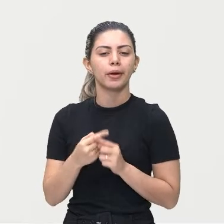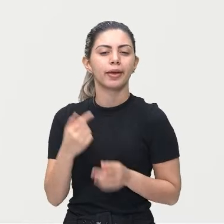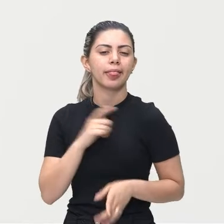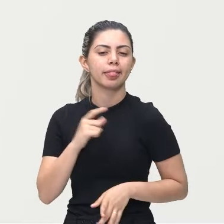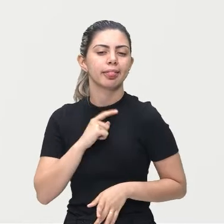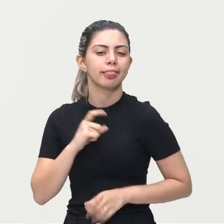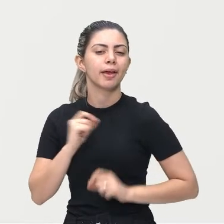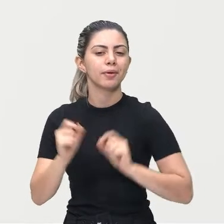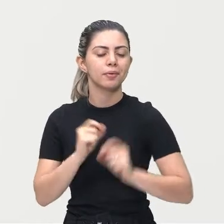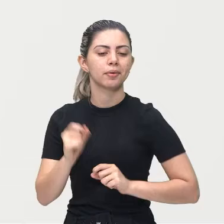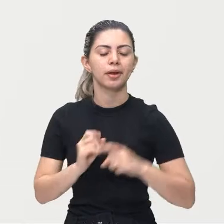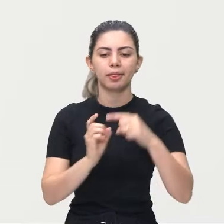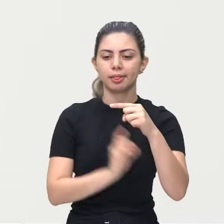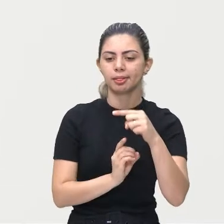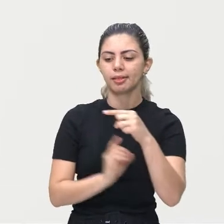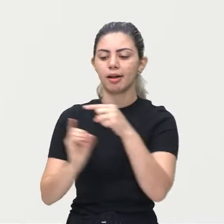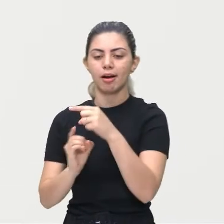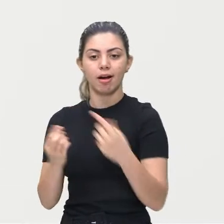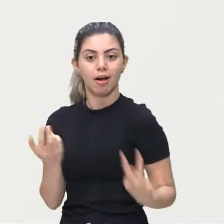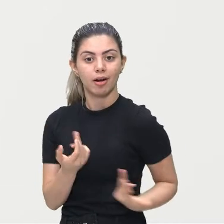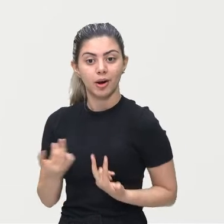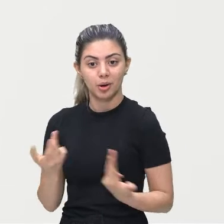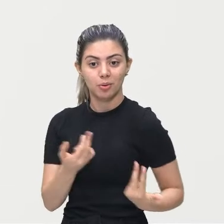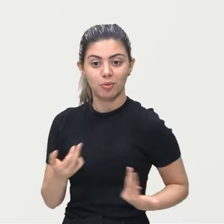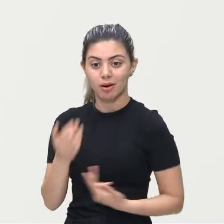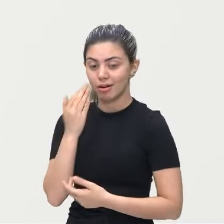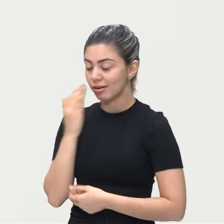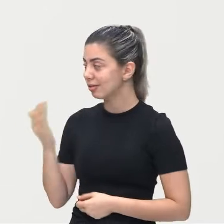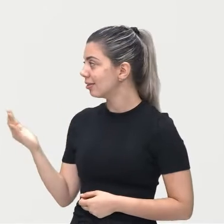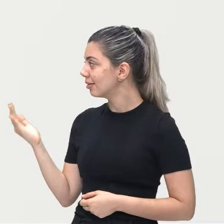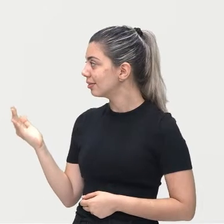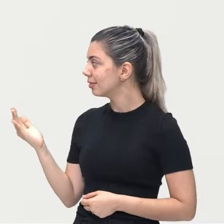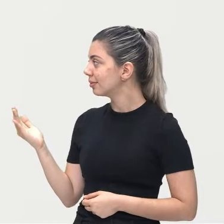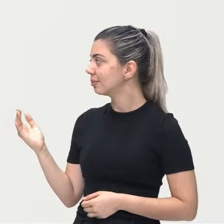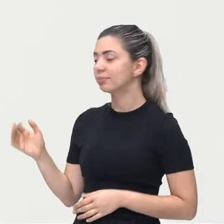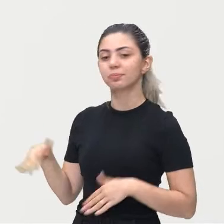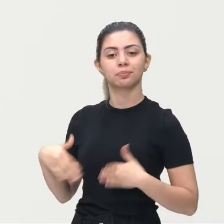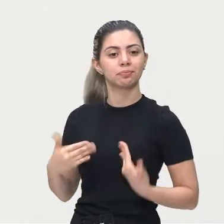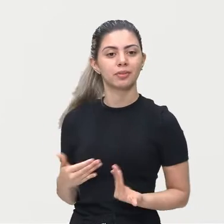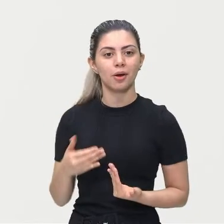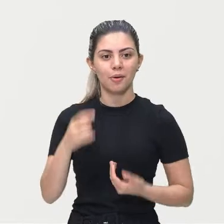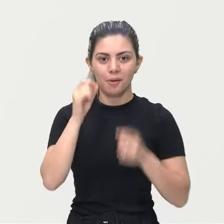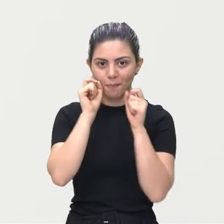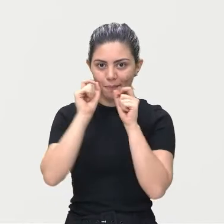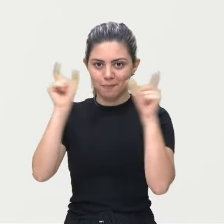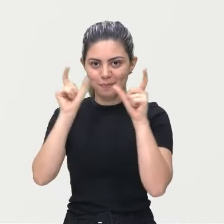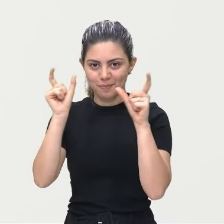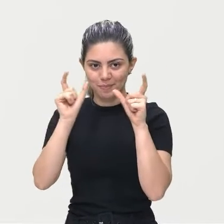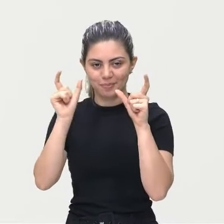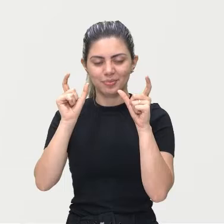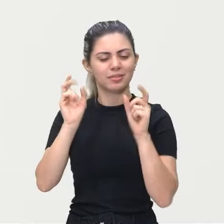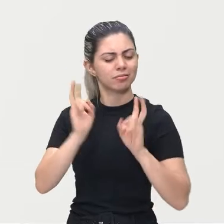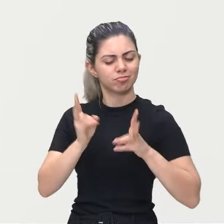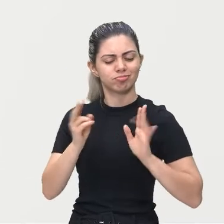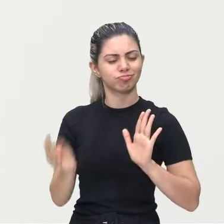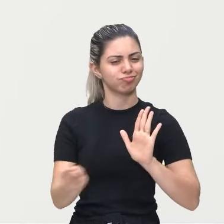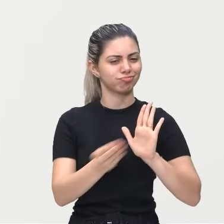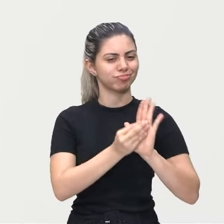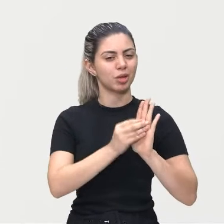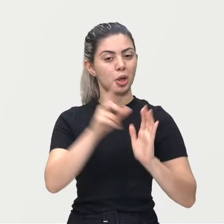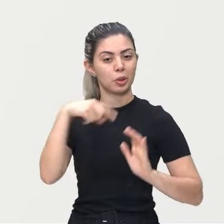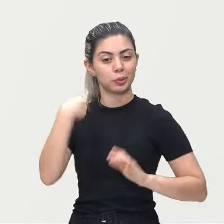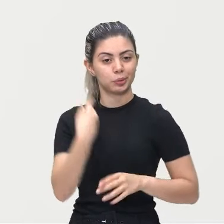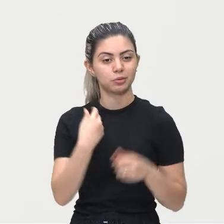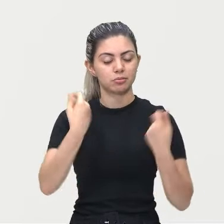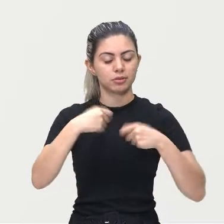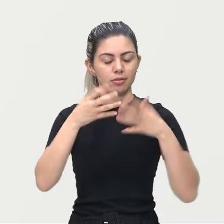tenho denominadores iguais. Então, olha o olho aqui do professor, que ele sempre coloca para você ficar